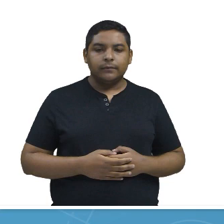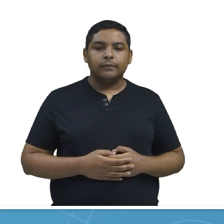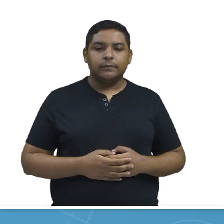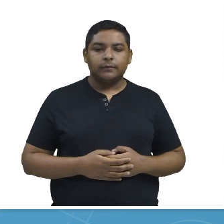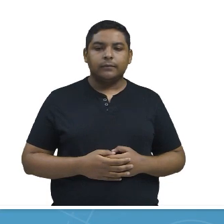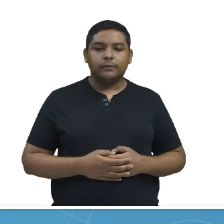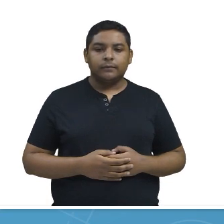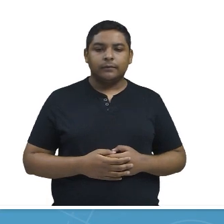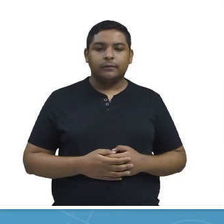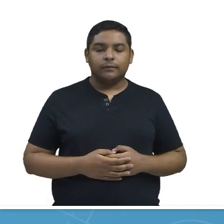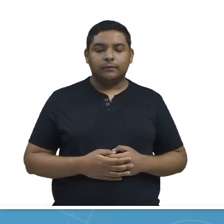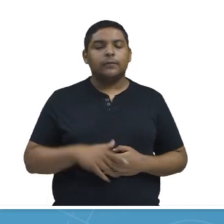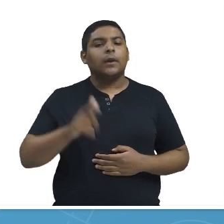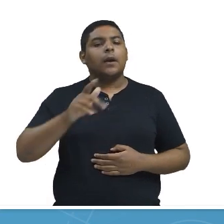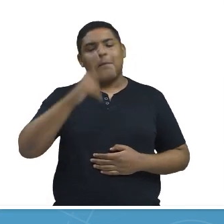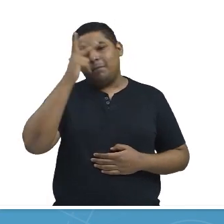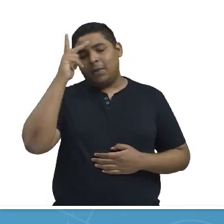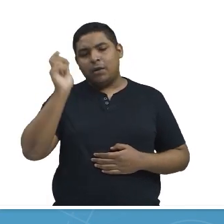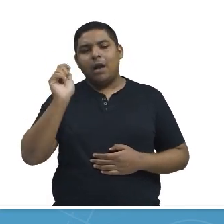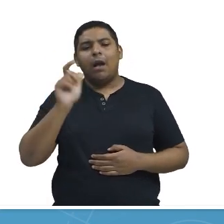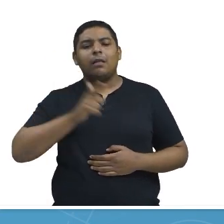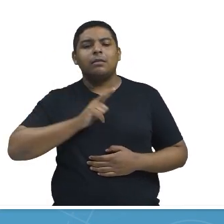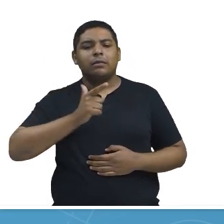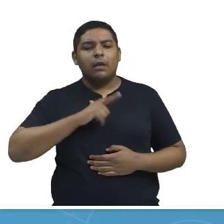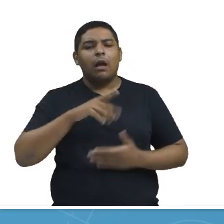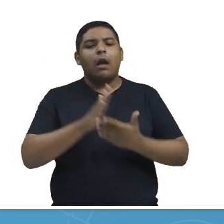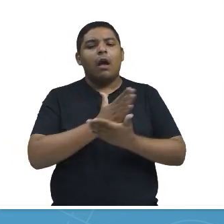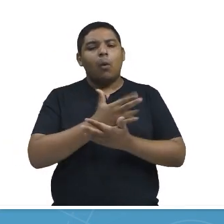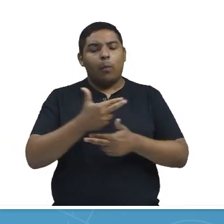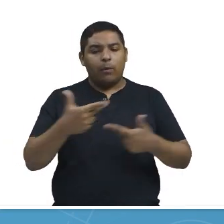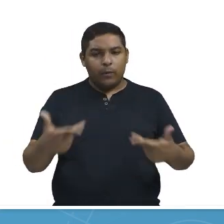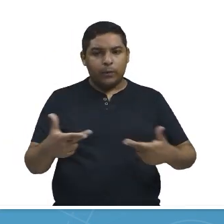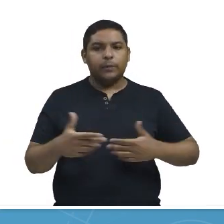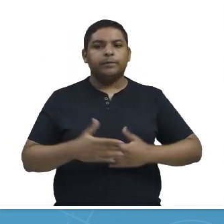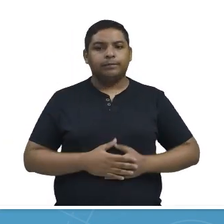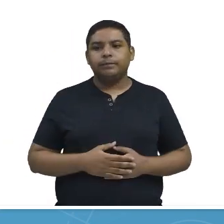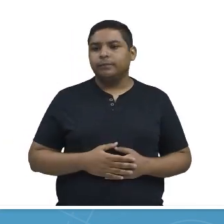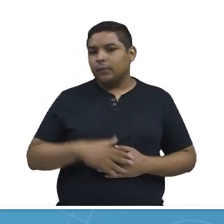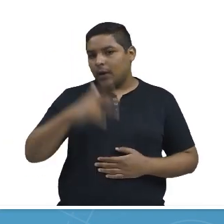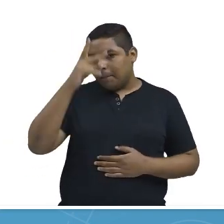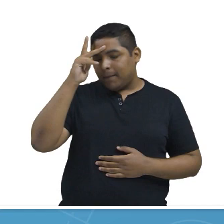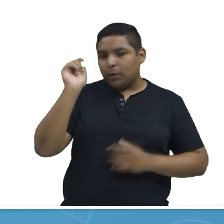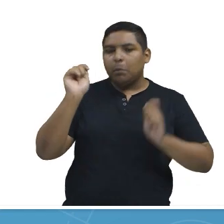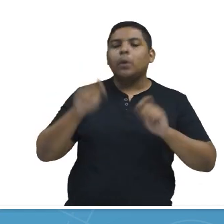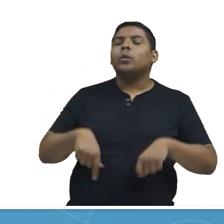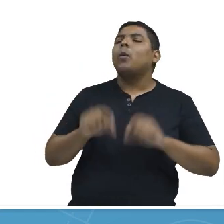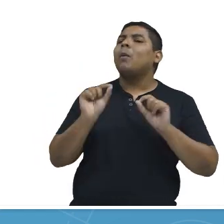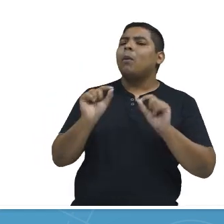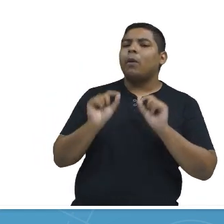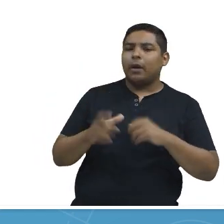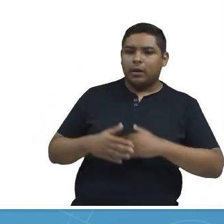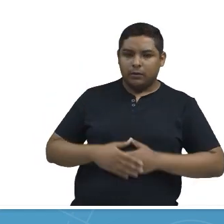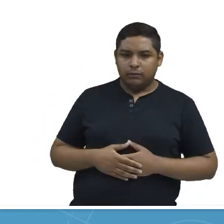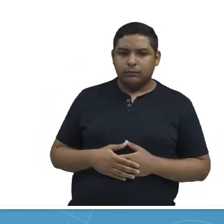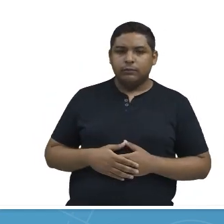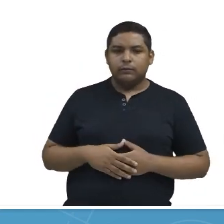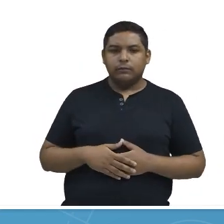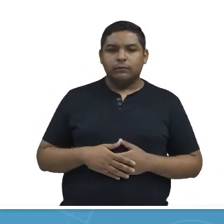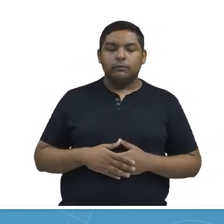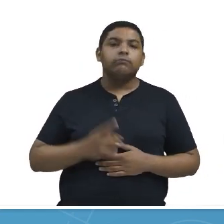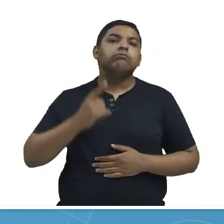da pessoa que possui algo. Então, o que essa pessoa possui? No caso, é a filha. Ela possui uma